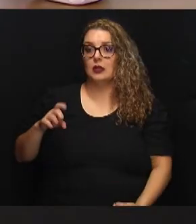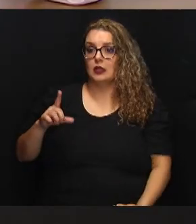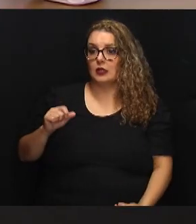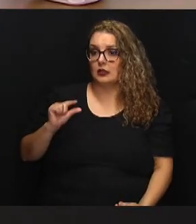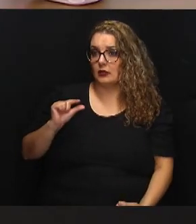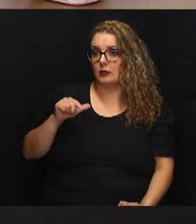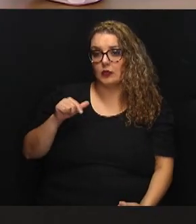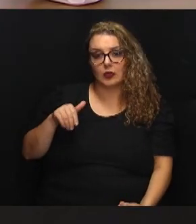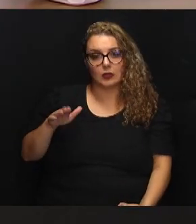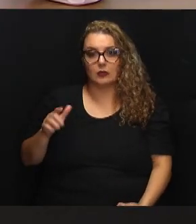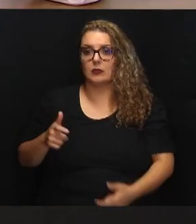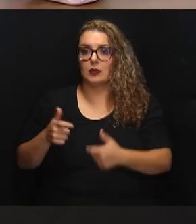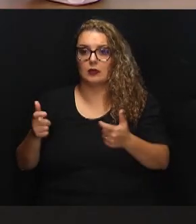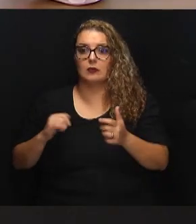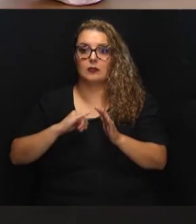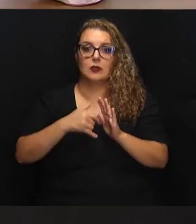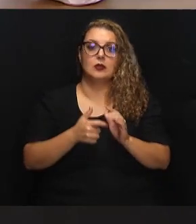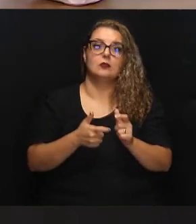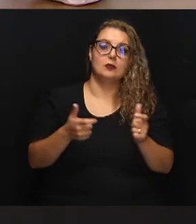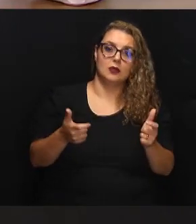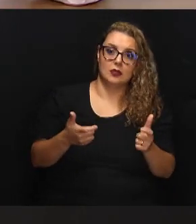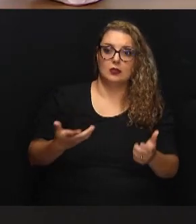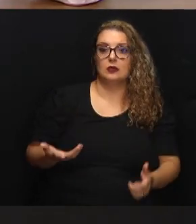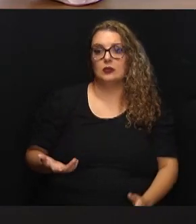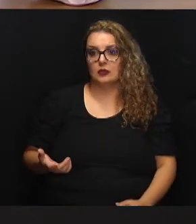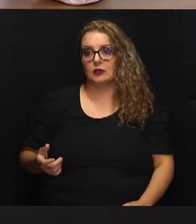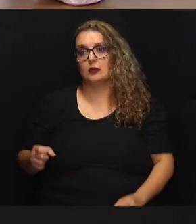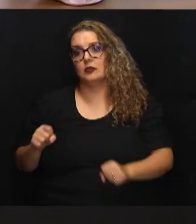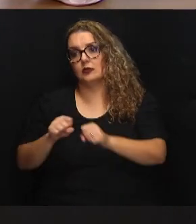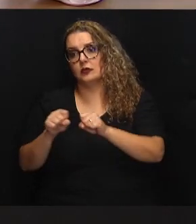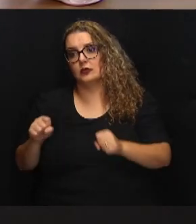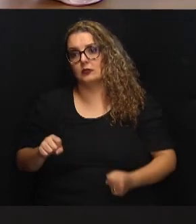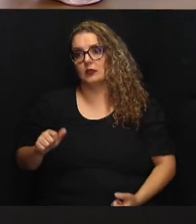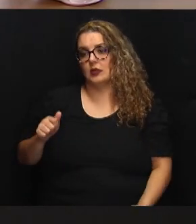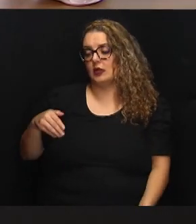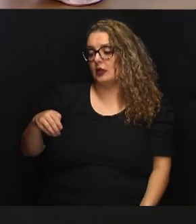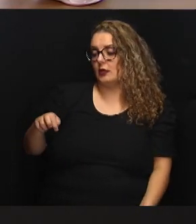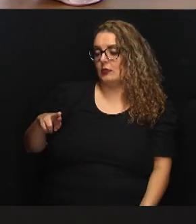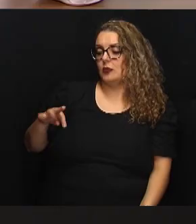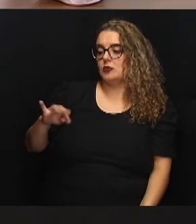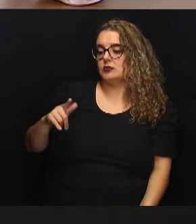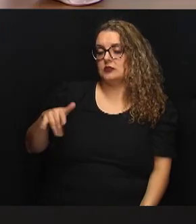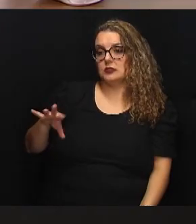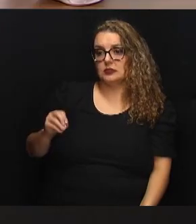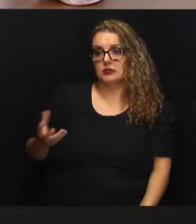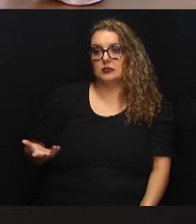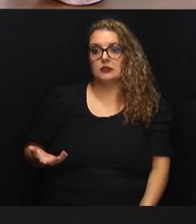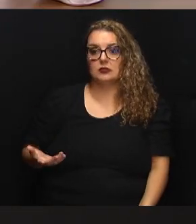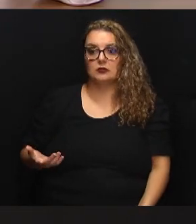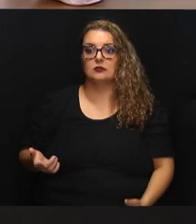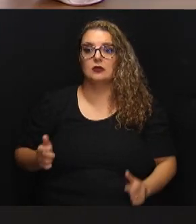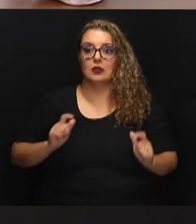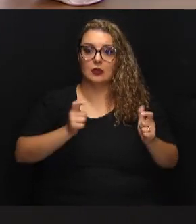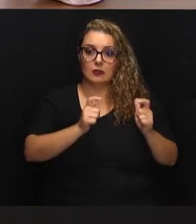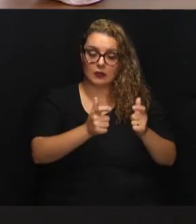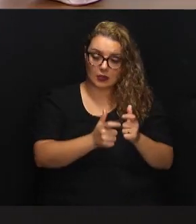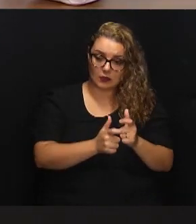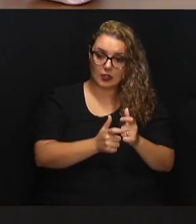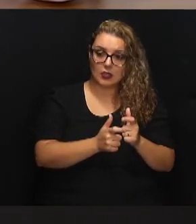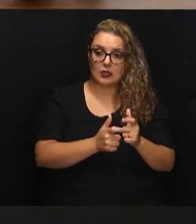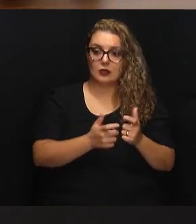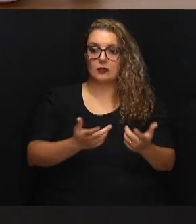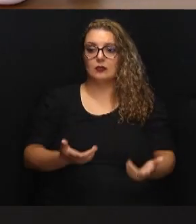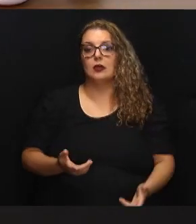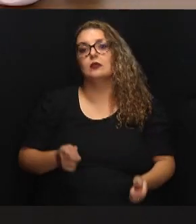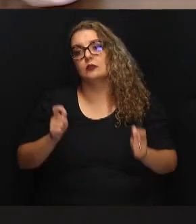pegou uma taxa de juros um pouquinho maior, e o sistema de amortização, né, que é o sistema de decaimento das parcelas, então possivelmente